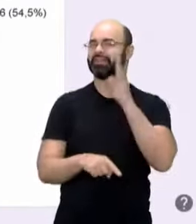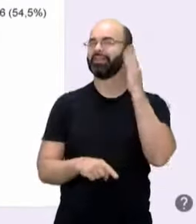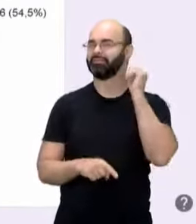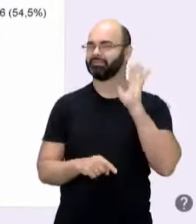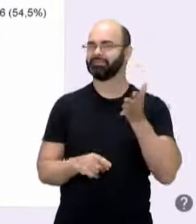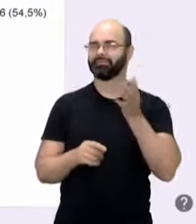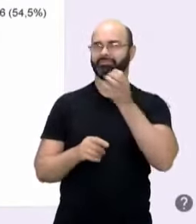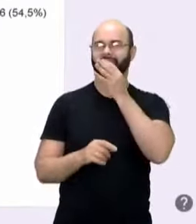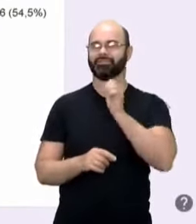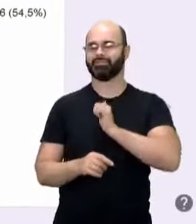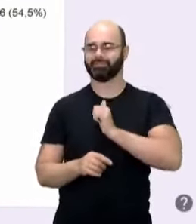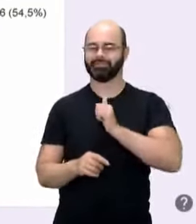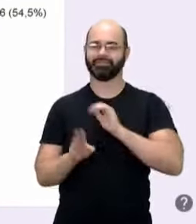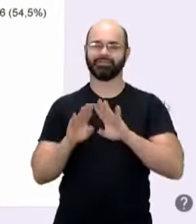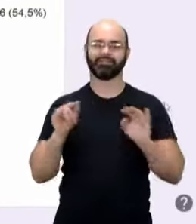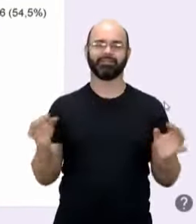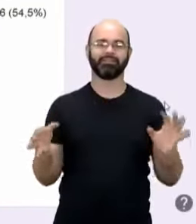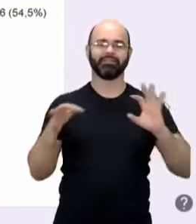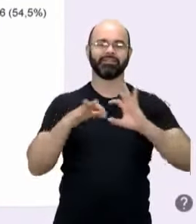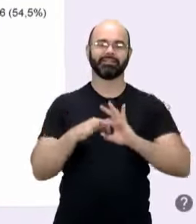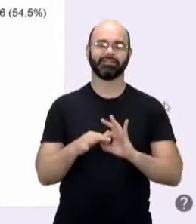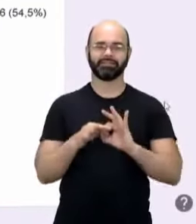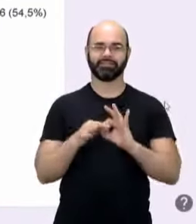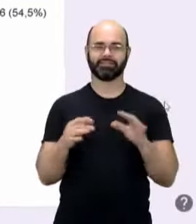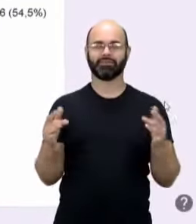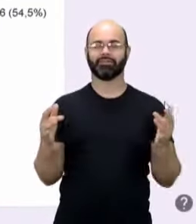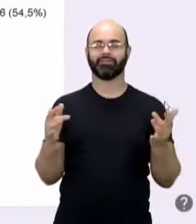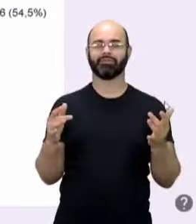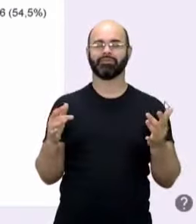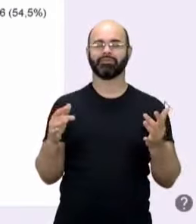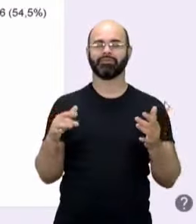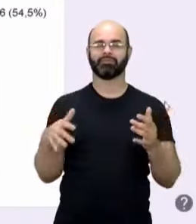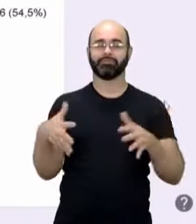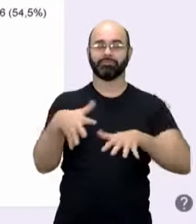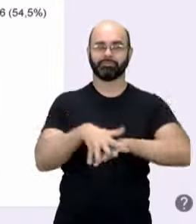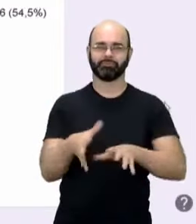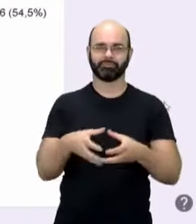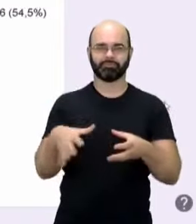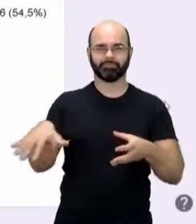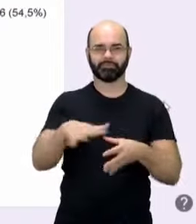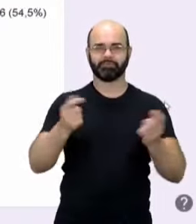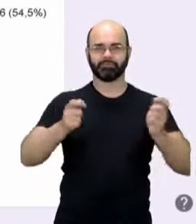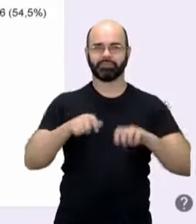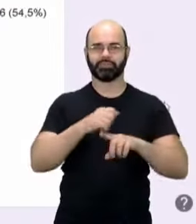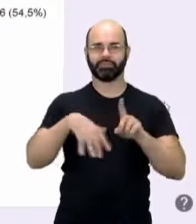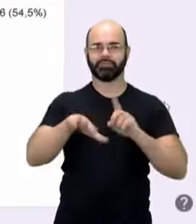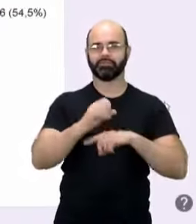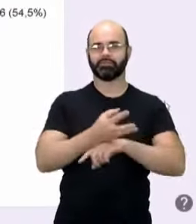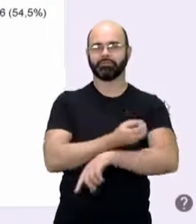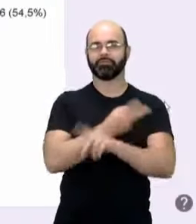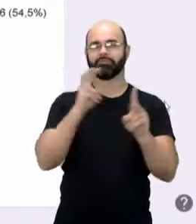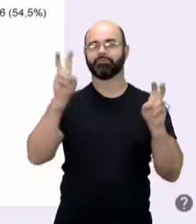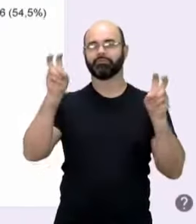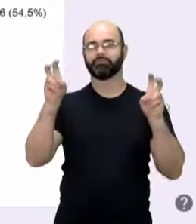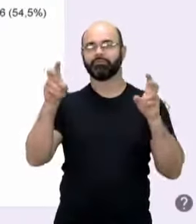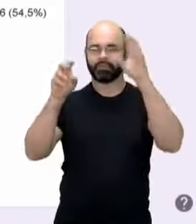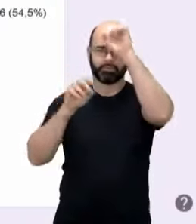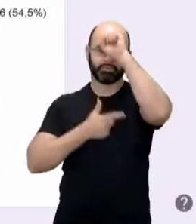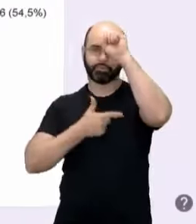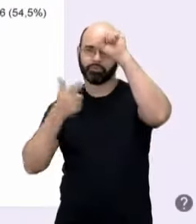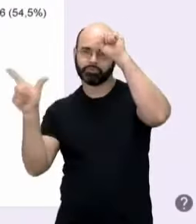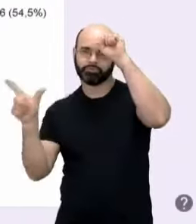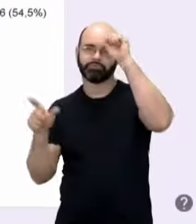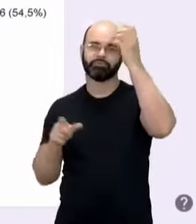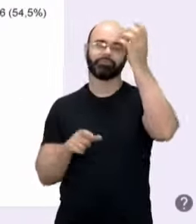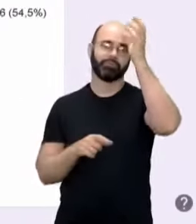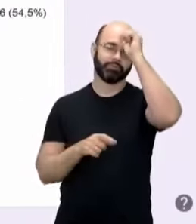E a integração e conexão do desenvolvimento aí das competências socioemocionais com outros, né? Como aprender sempre.